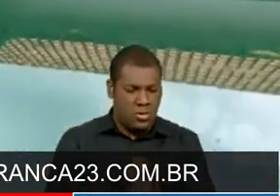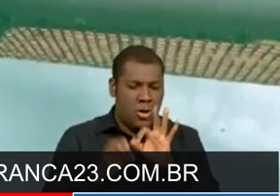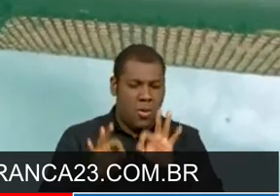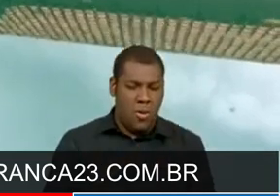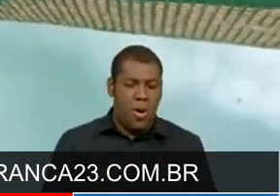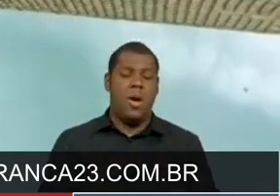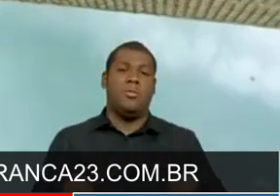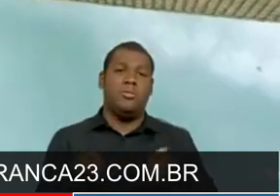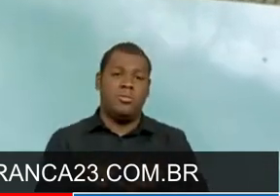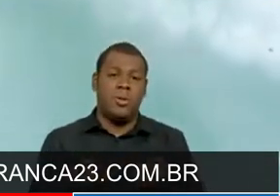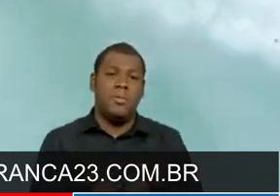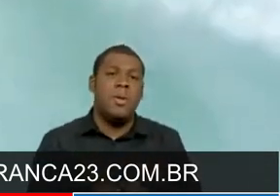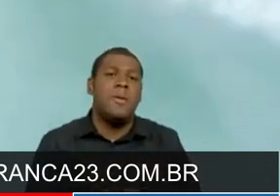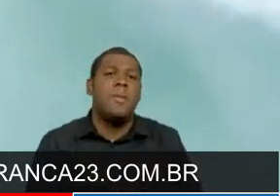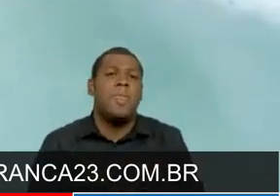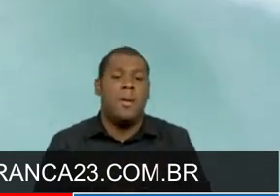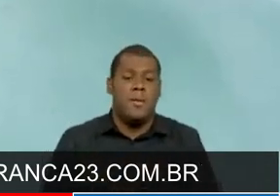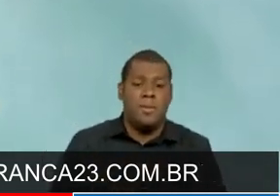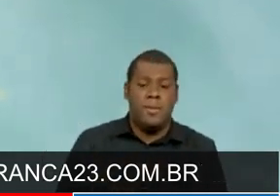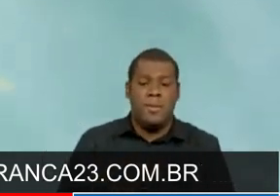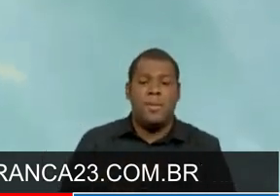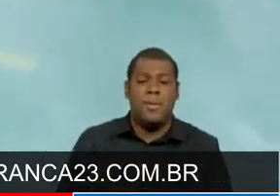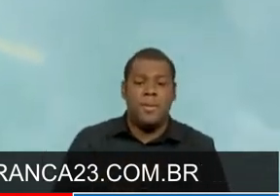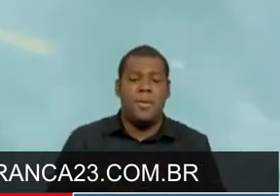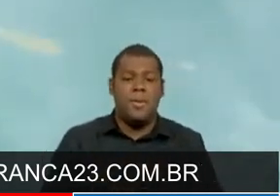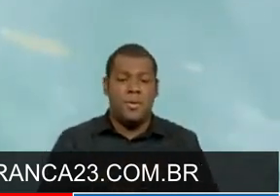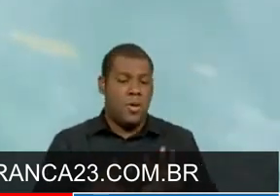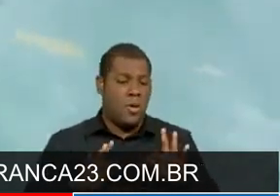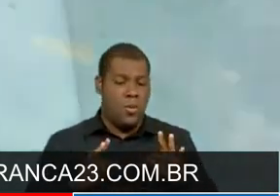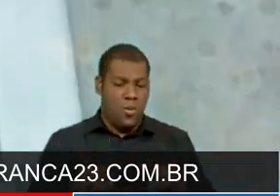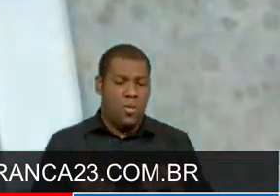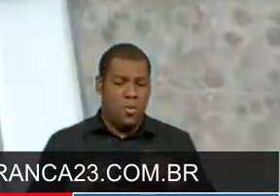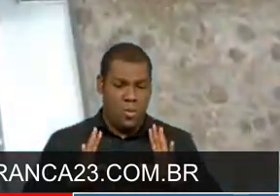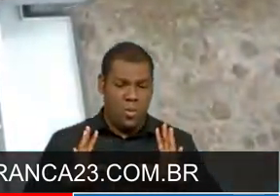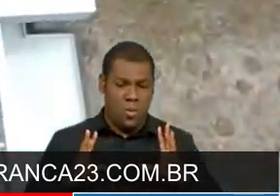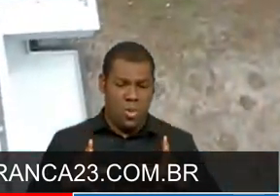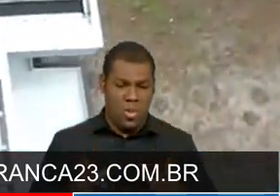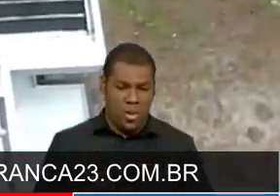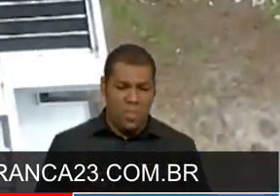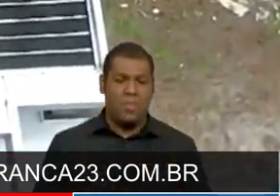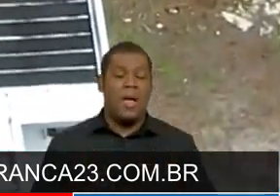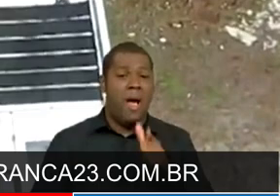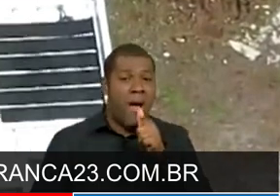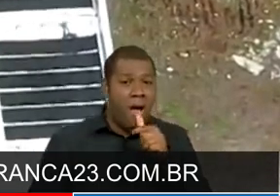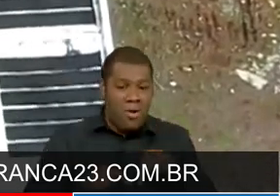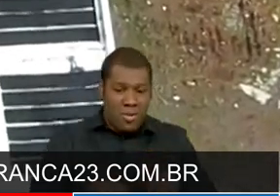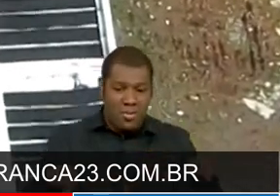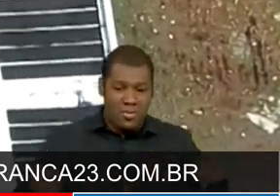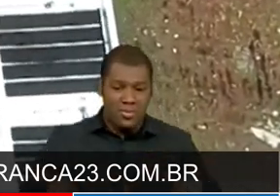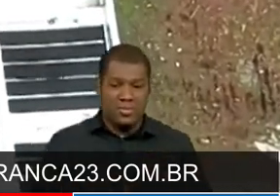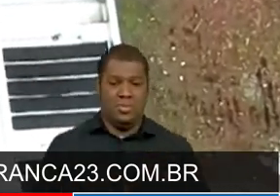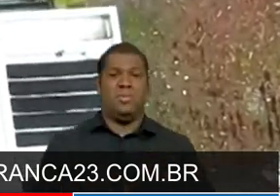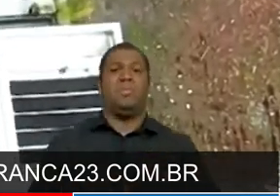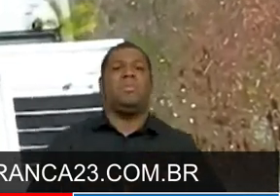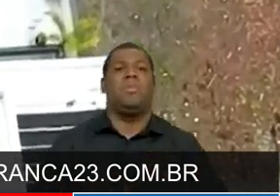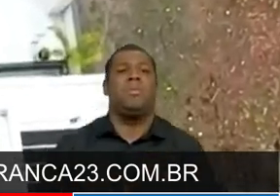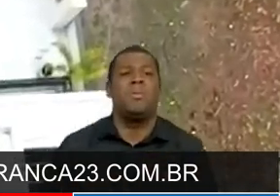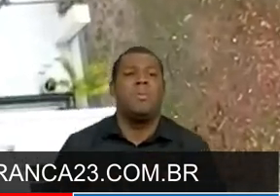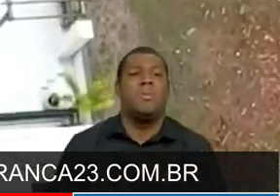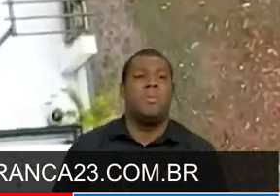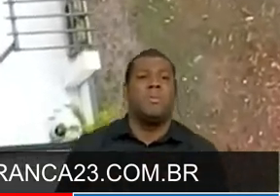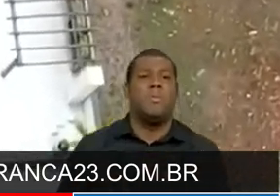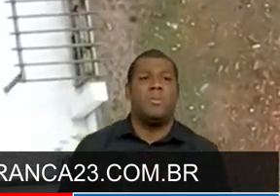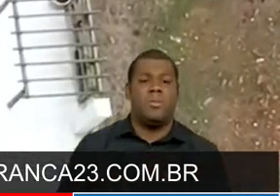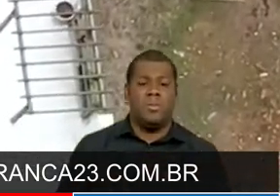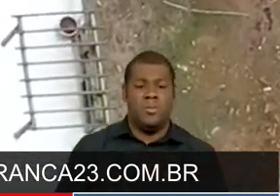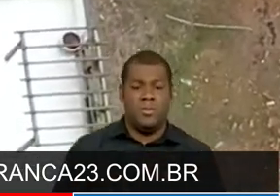de proteção, que deve ser mantida limpa e sem água acumulada. A piscina, a caixa d'água, a